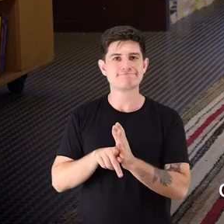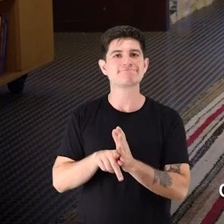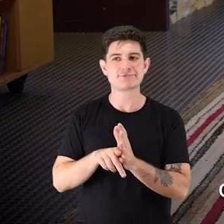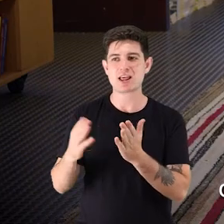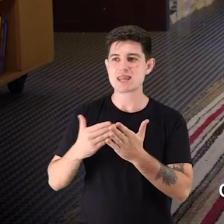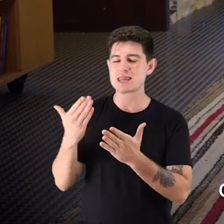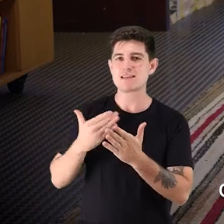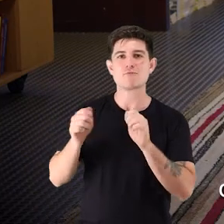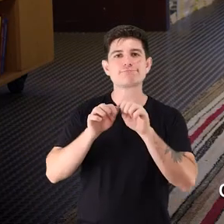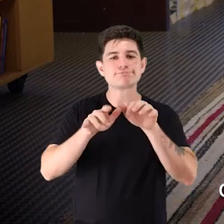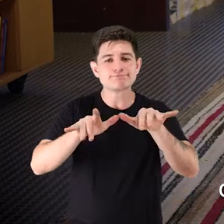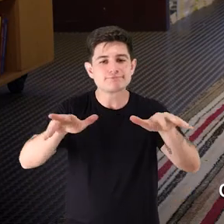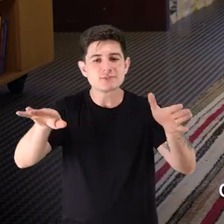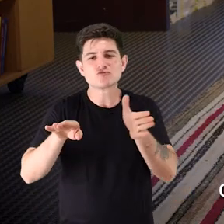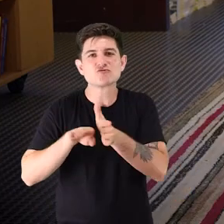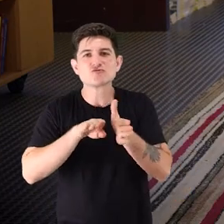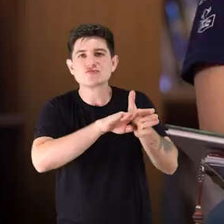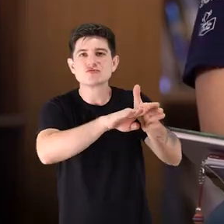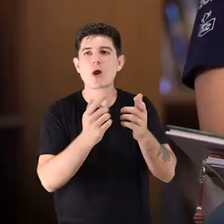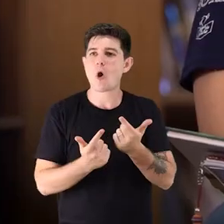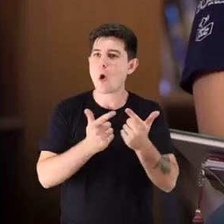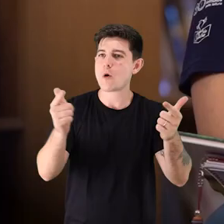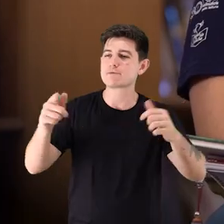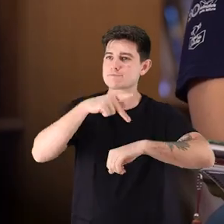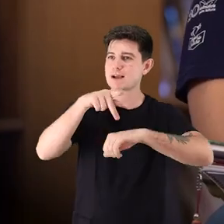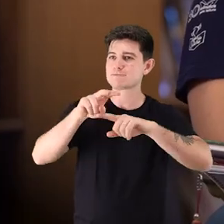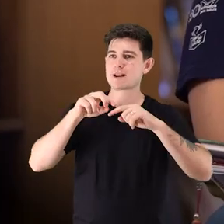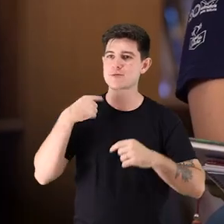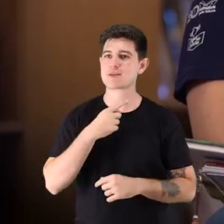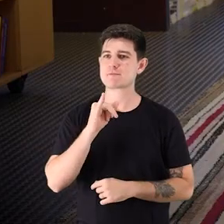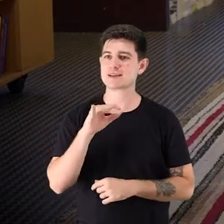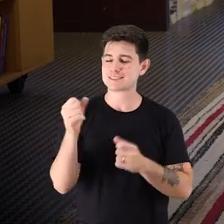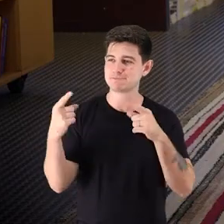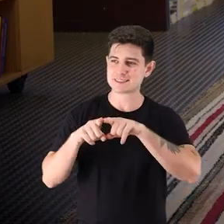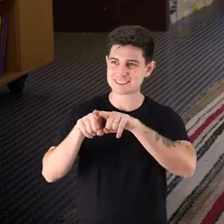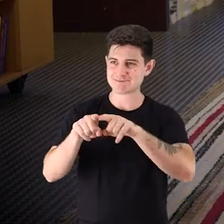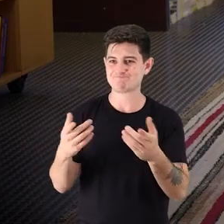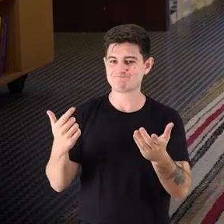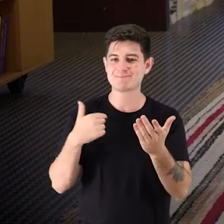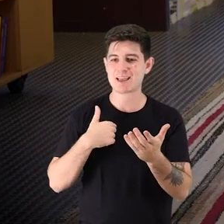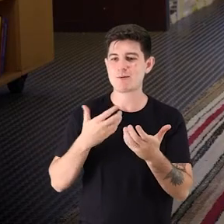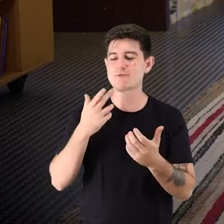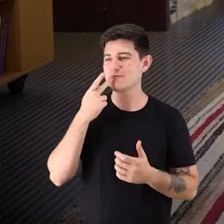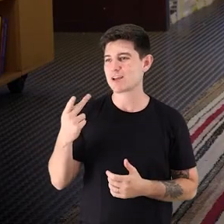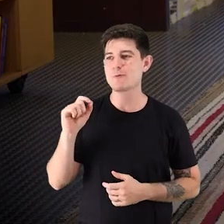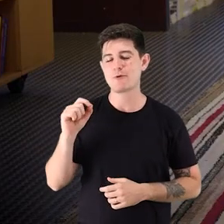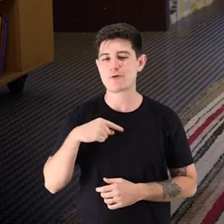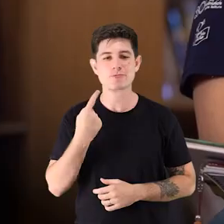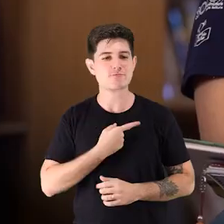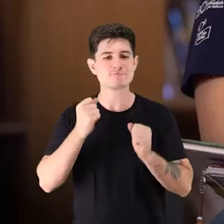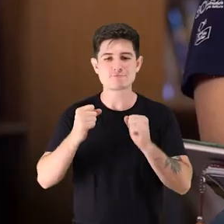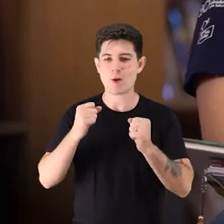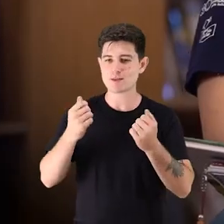também o seu acervo chegar até esses países, né, através da ação do Instituto Brasil Solidário. E em nome do Instituto, eu só quero dizer a